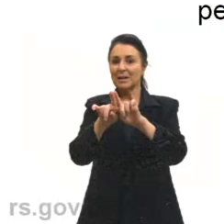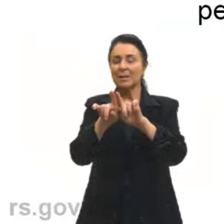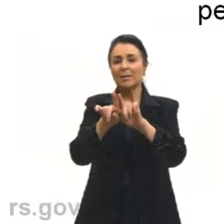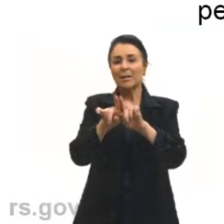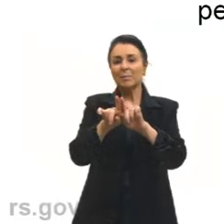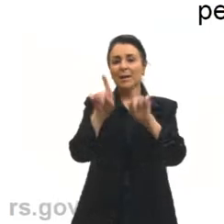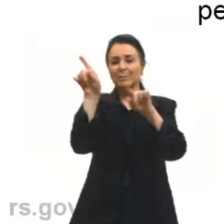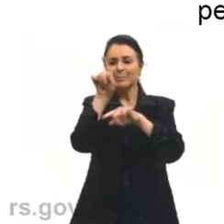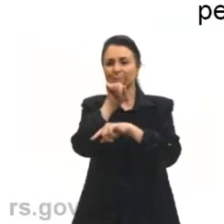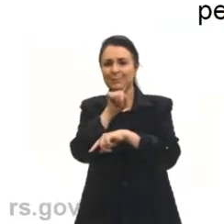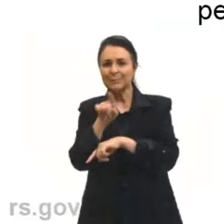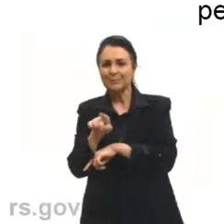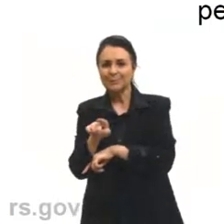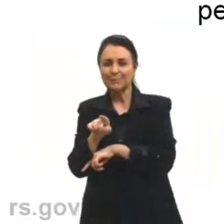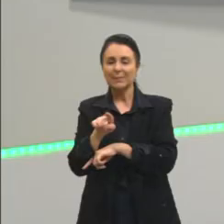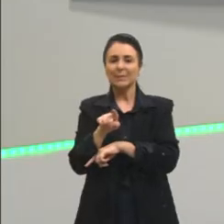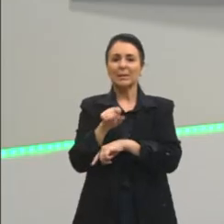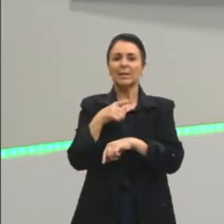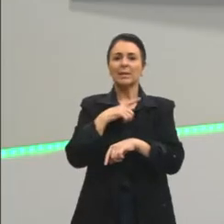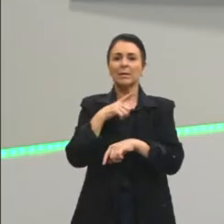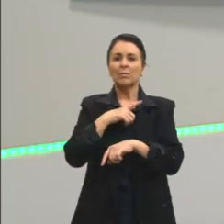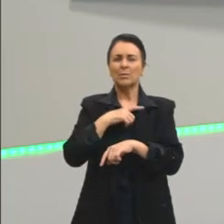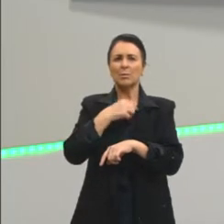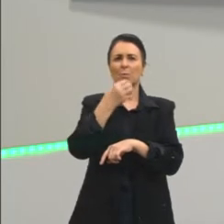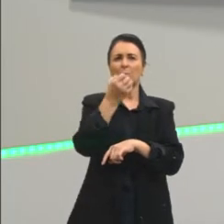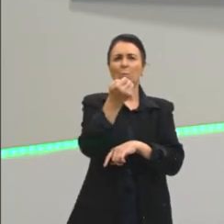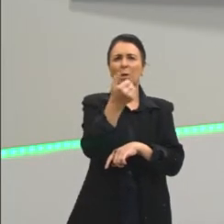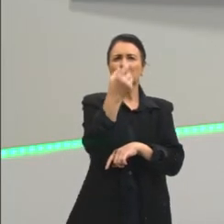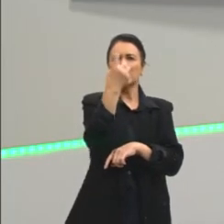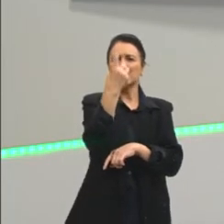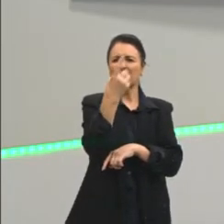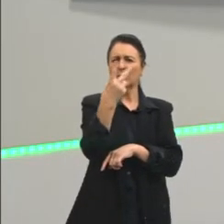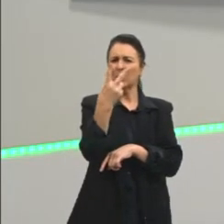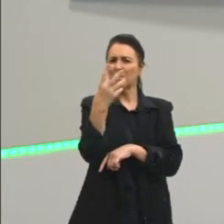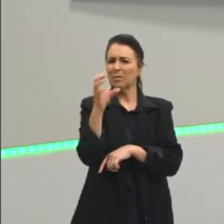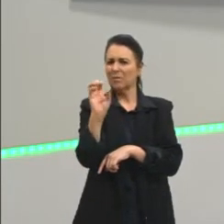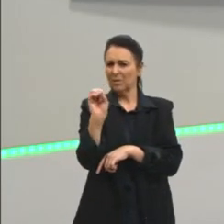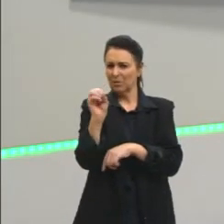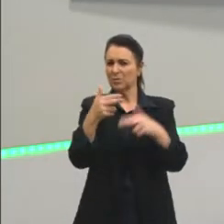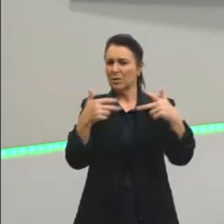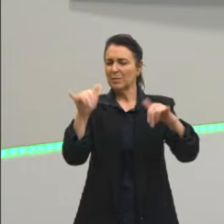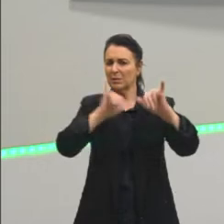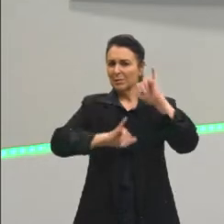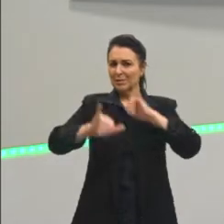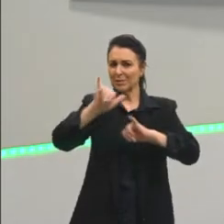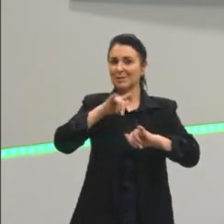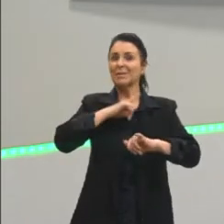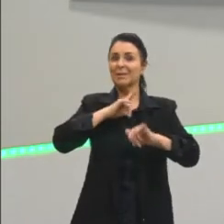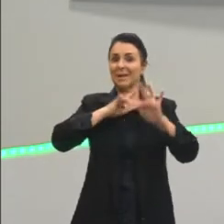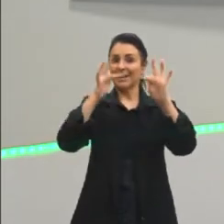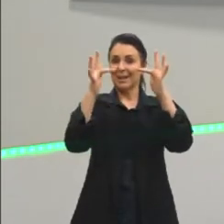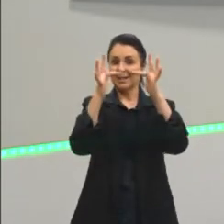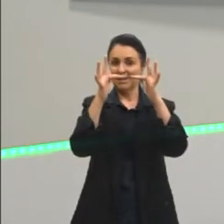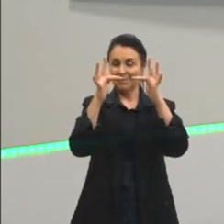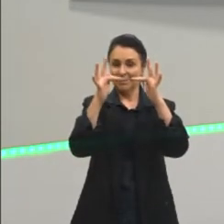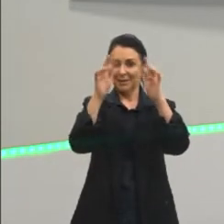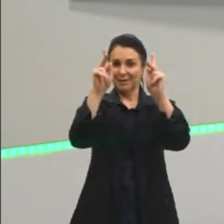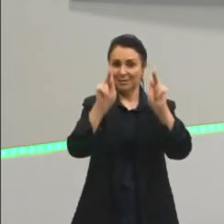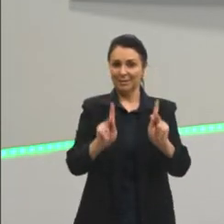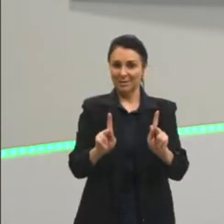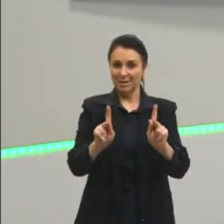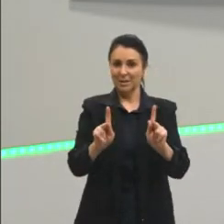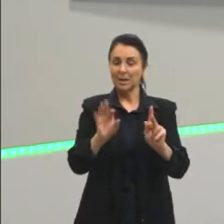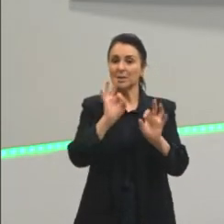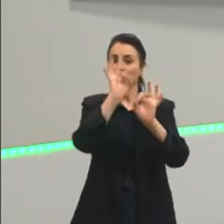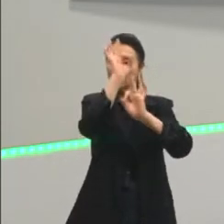periódicas de todos os quais 120 elementos químicos que nós temos hoje em descobertos está na tabela periódica e eles são